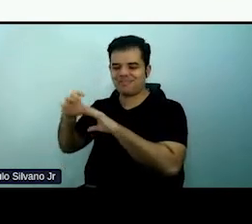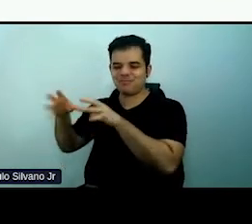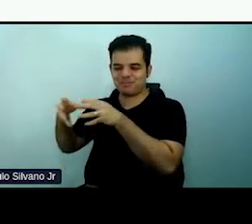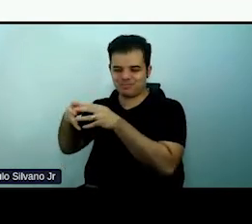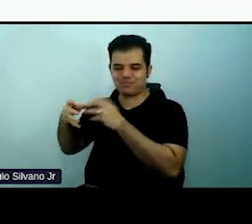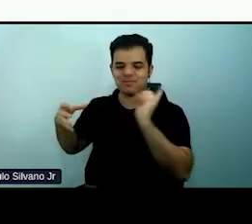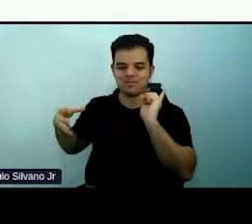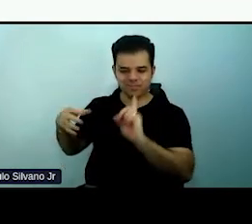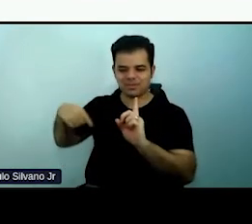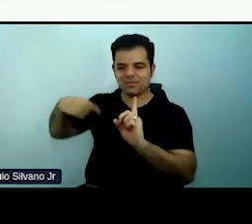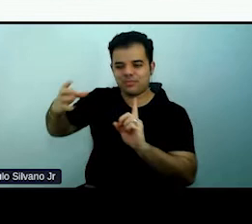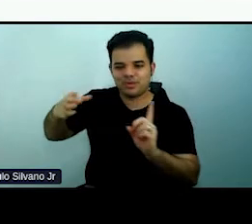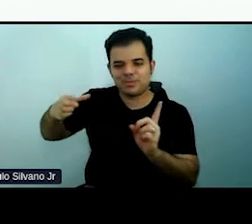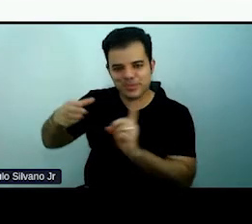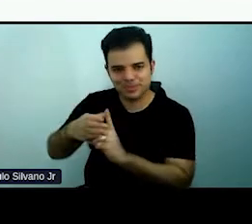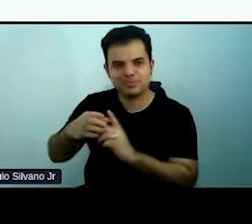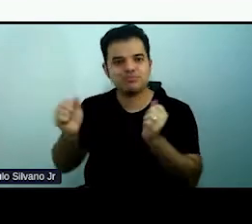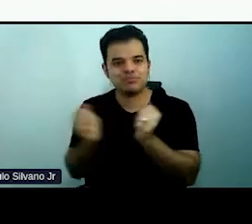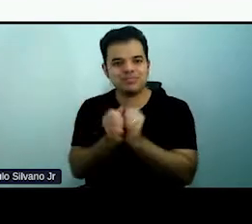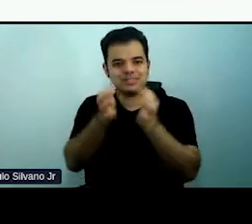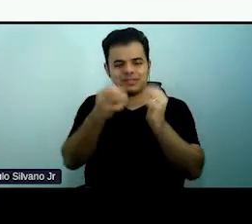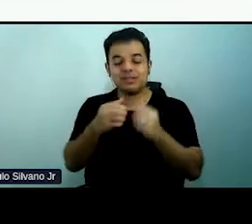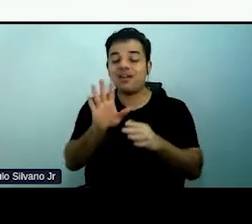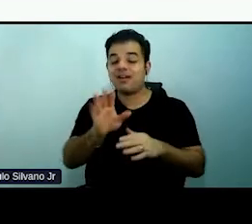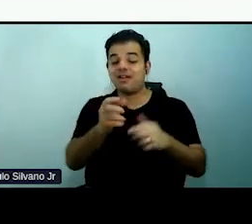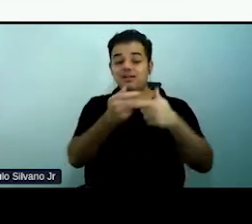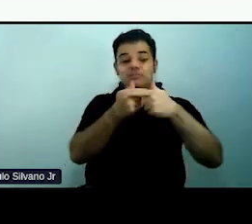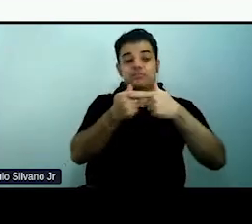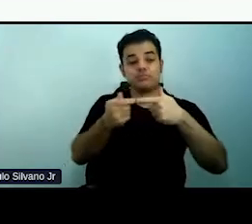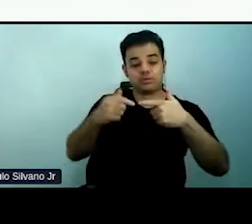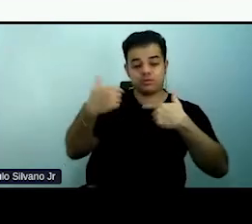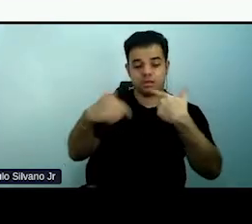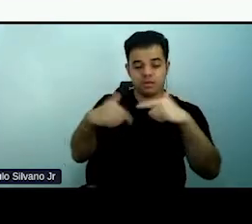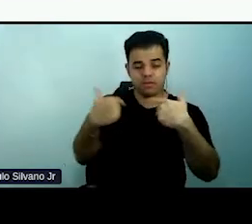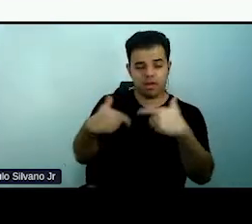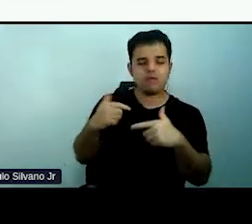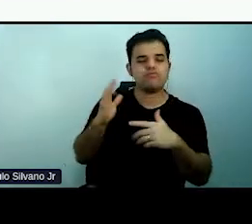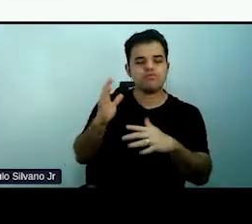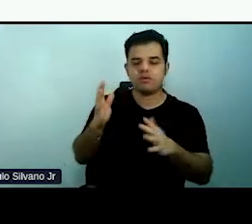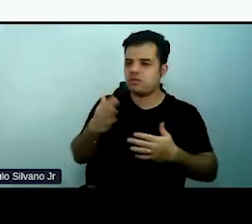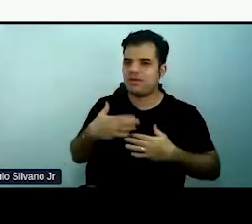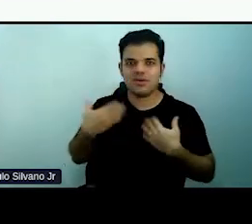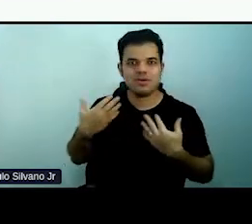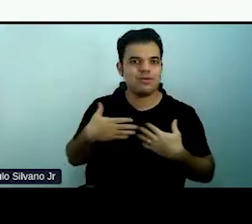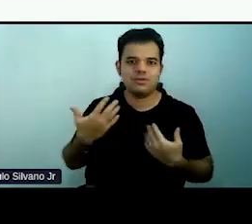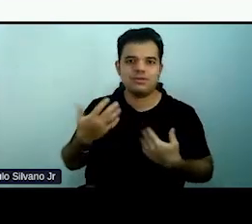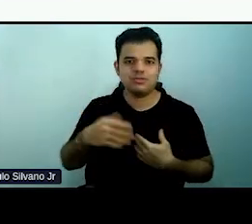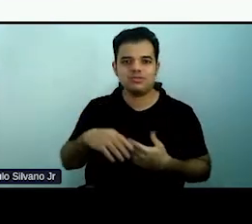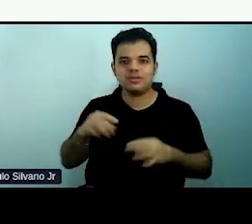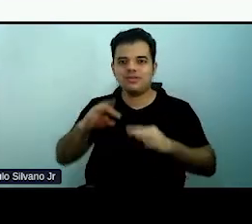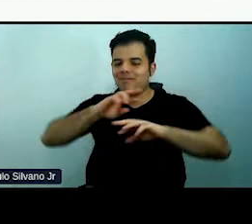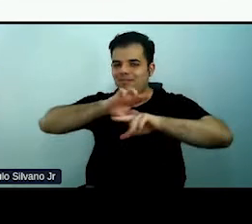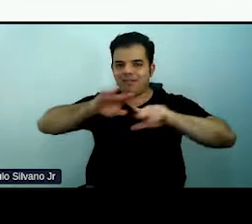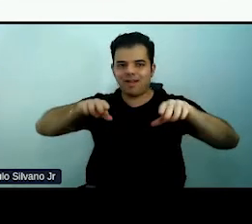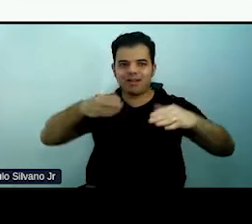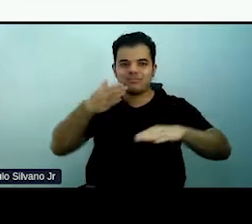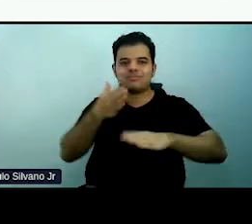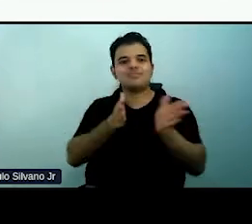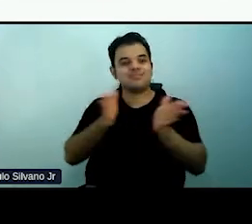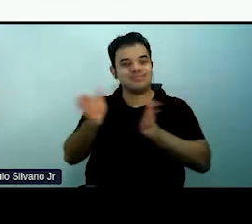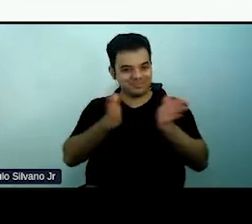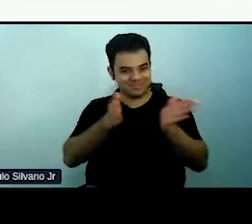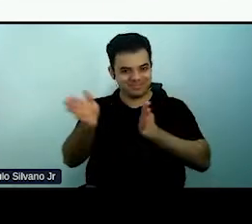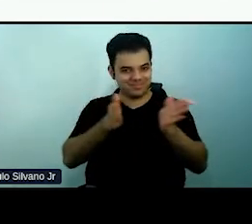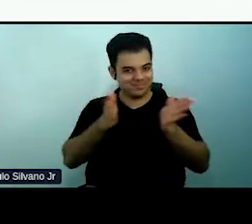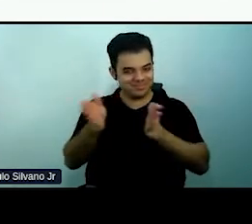tá bom? E aí, na primeira semana de trabalho, né, eu já fui surpreendido com um onboarding acessível, né? Então, a